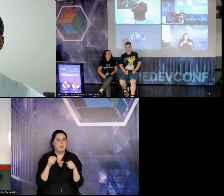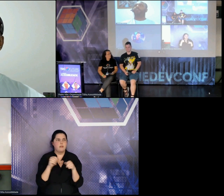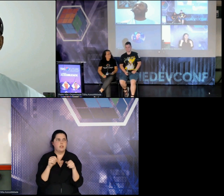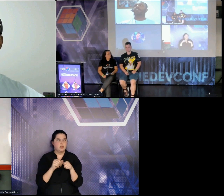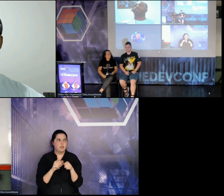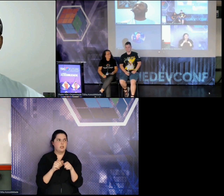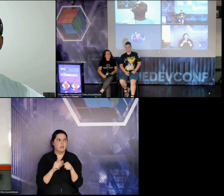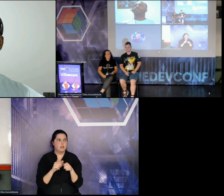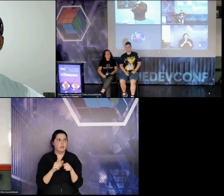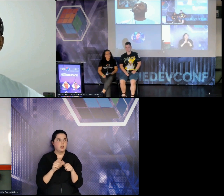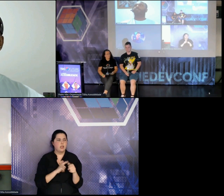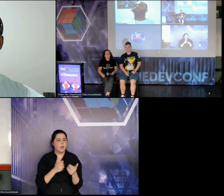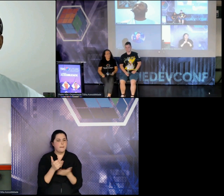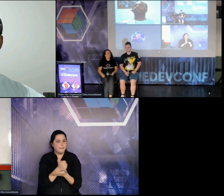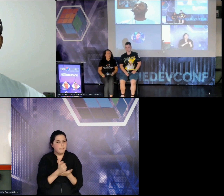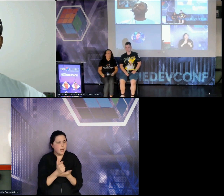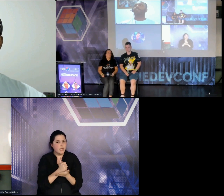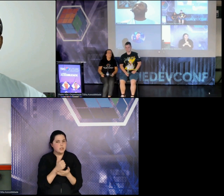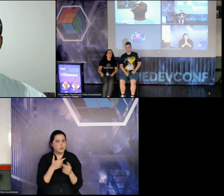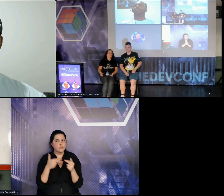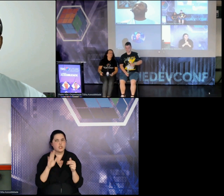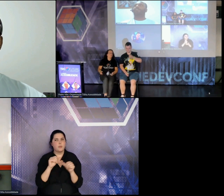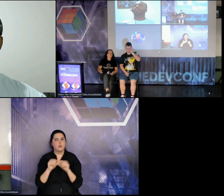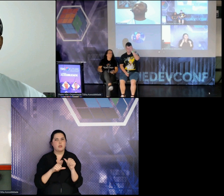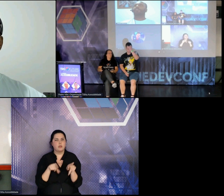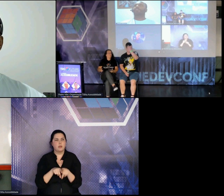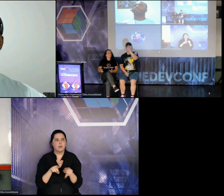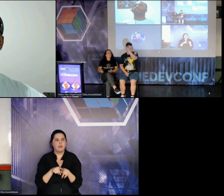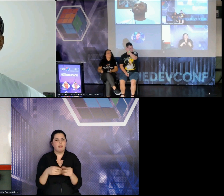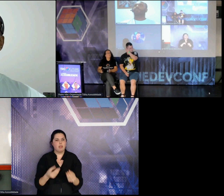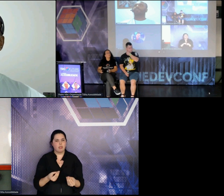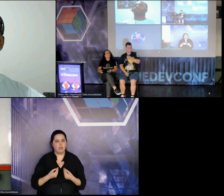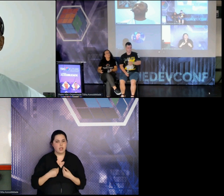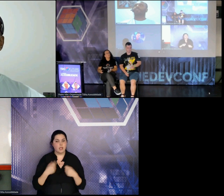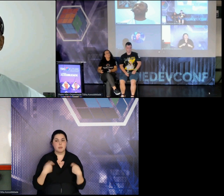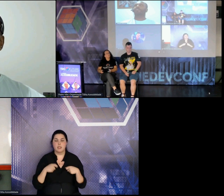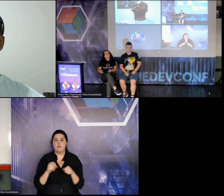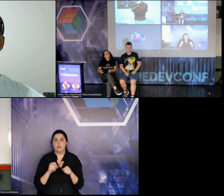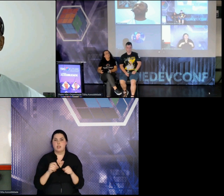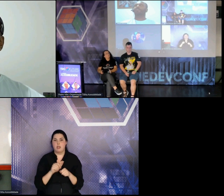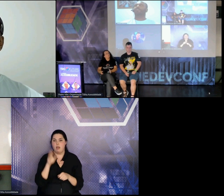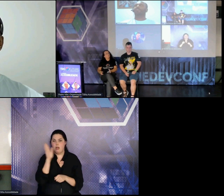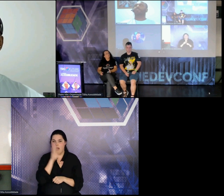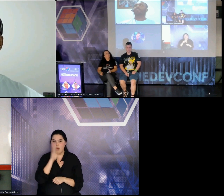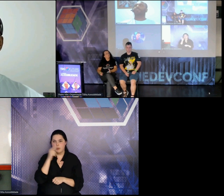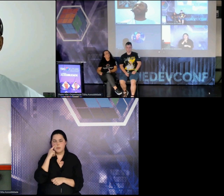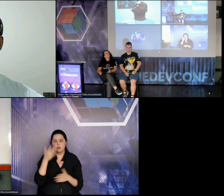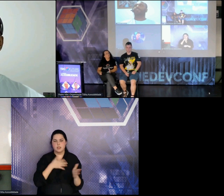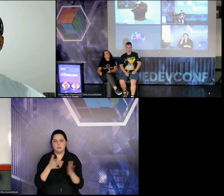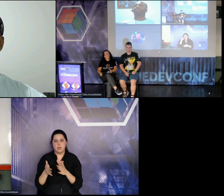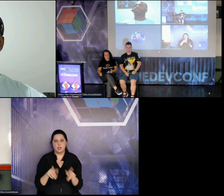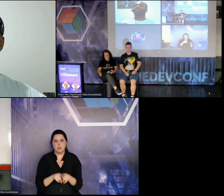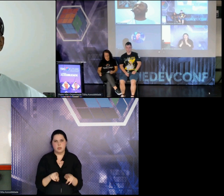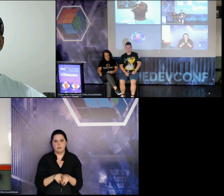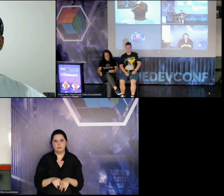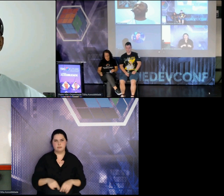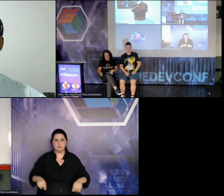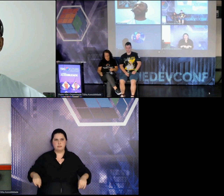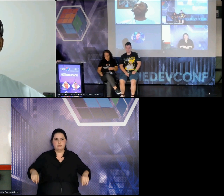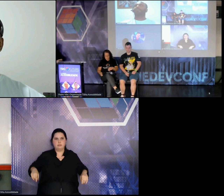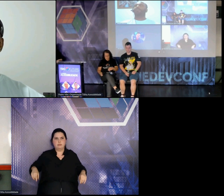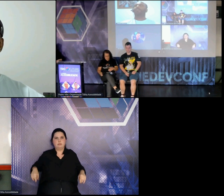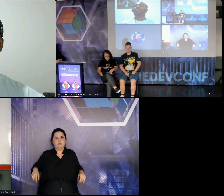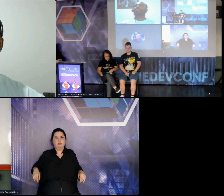a sustentação do que já está rodando e tem as entregas que a gente precisa fazer já pensando em acessibilidade, né? Tem